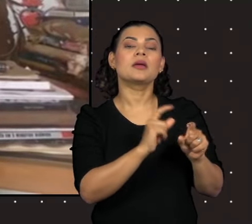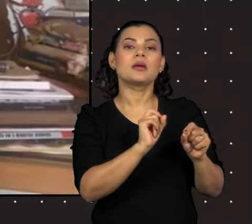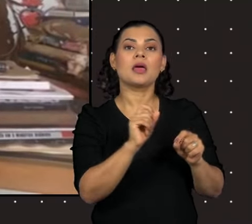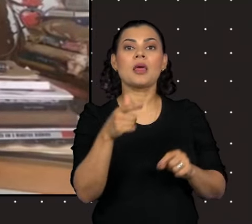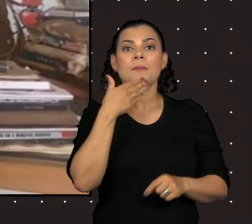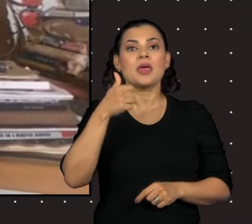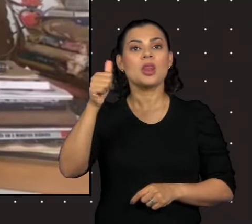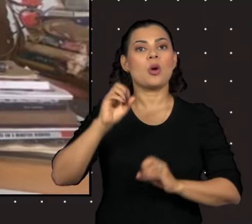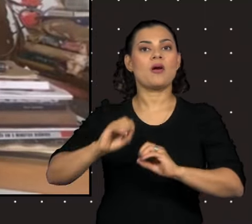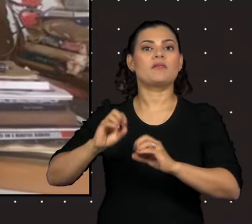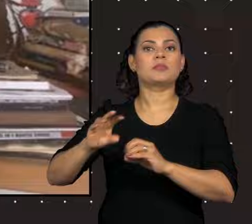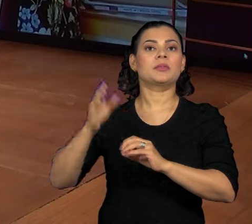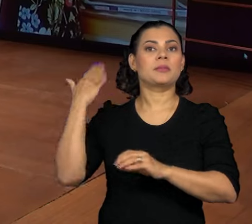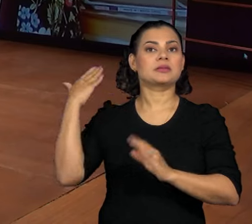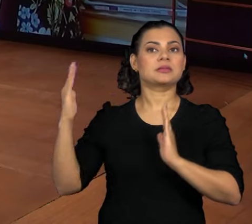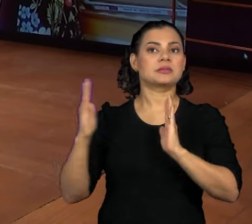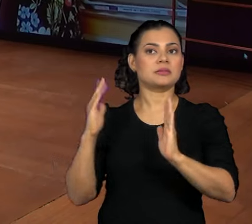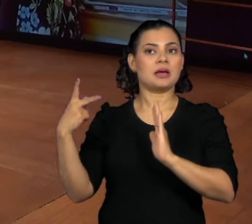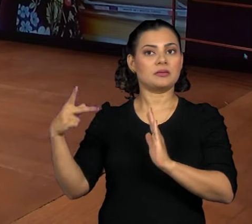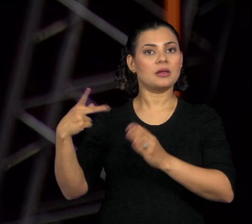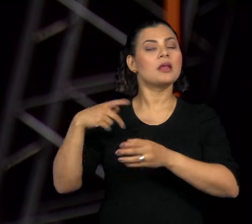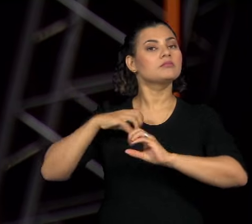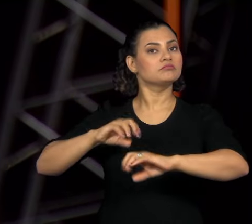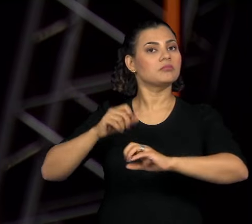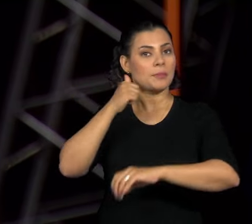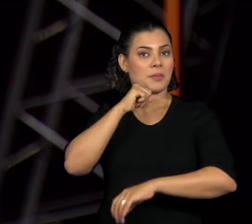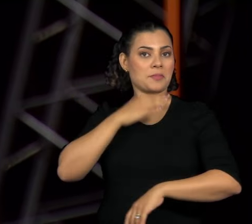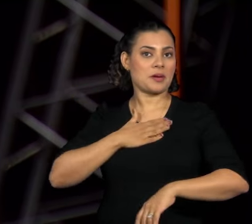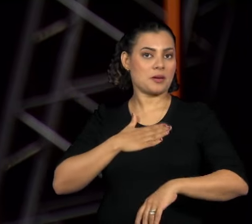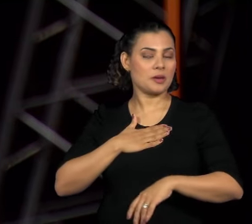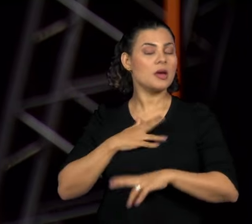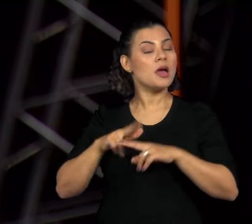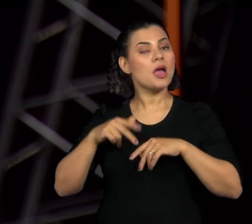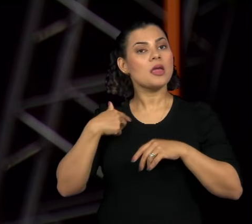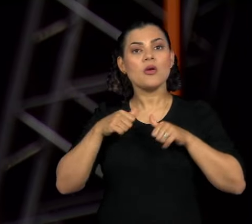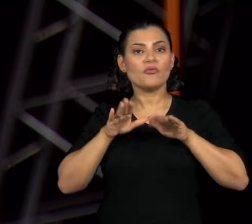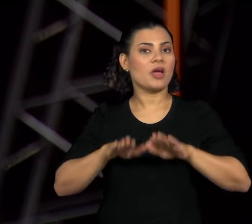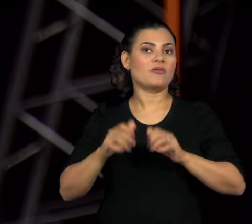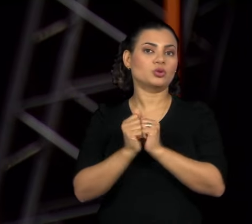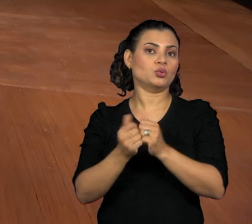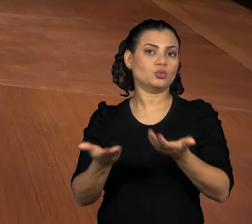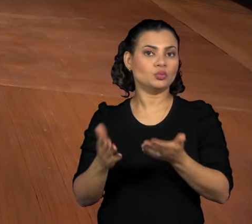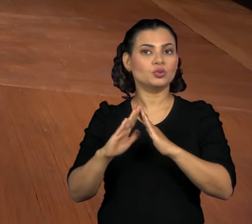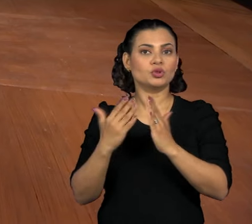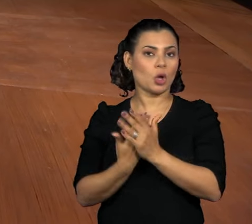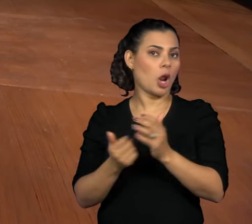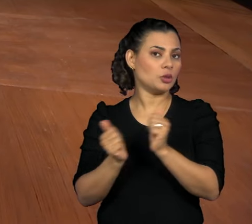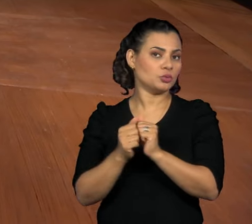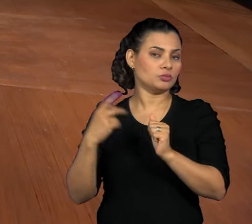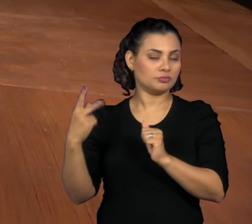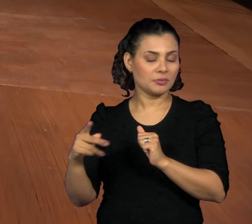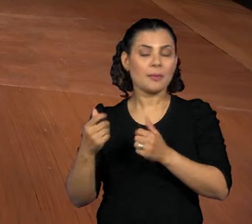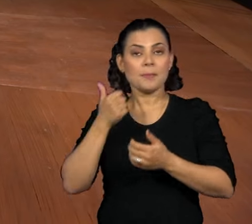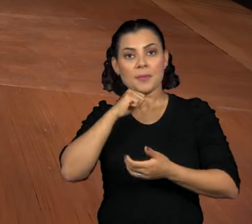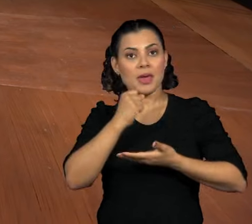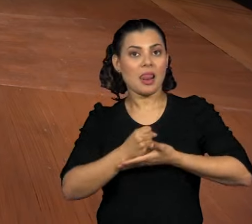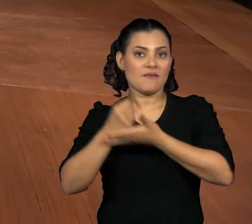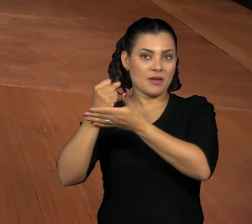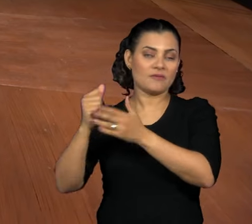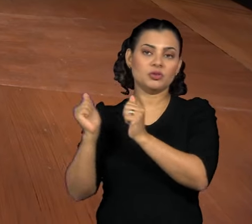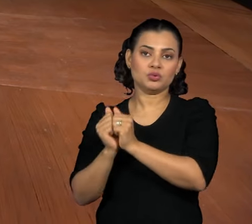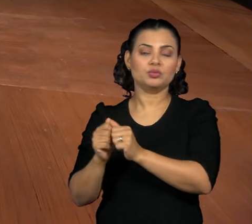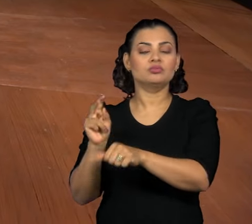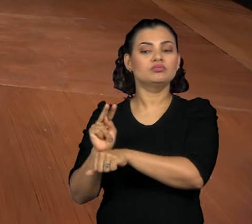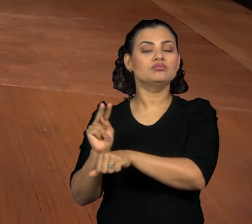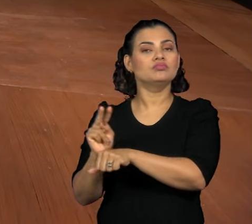considerada a melhor alfabetizadora da época. Então... Aí eu ficava por ali, né, na sala de aula. Aí um dia eu estava em casa e comecei a ler,